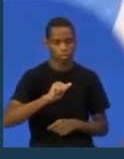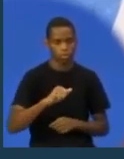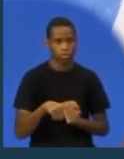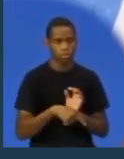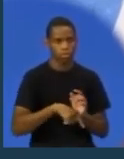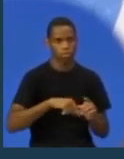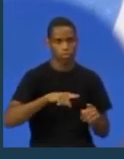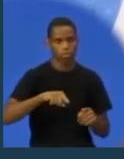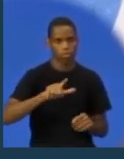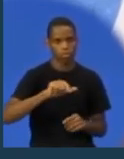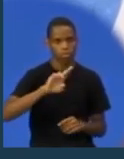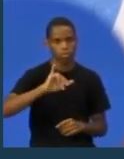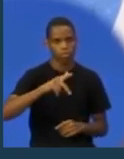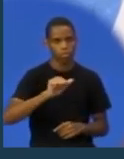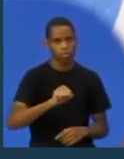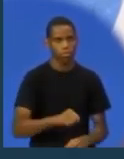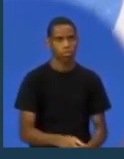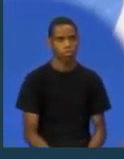de linhas.